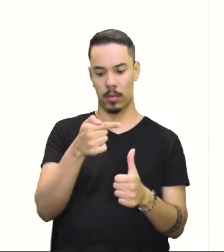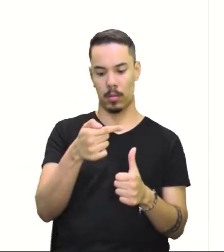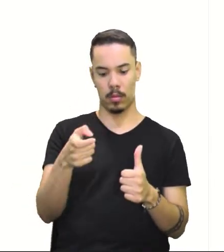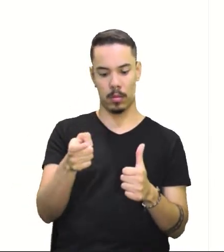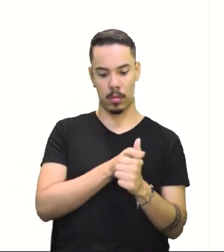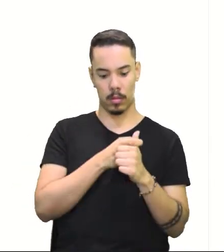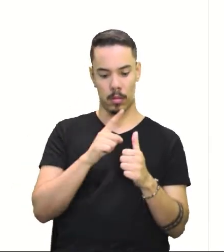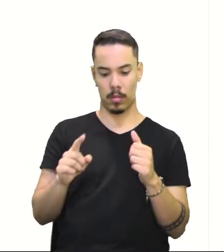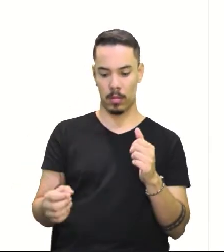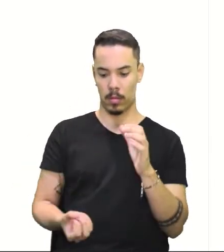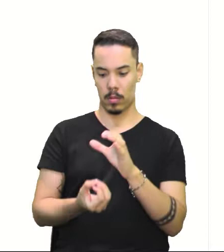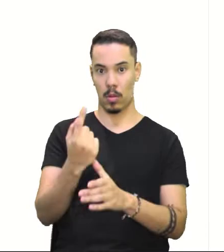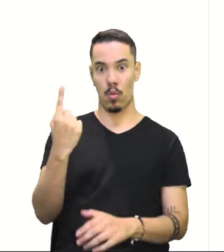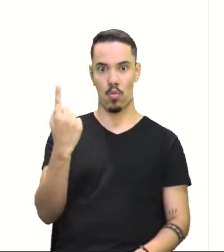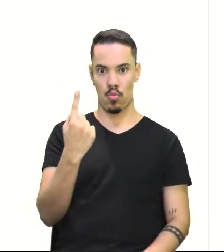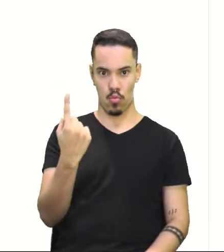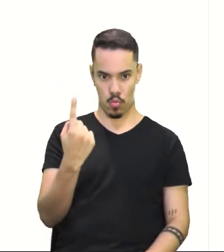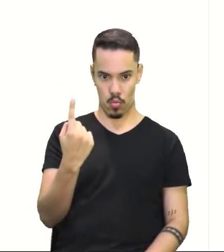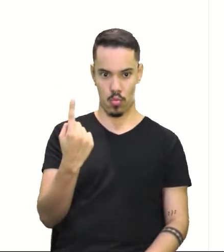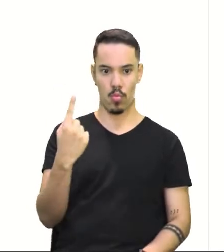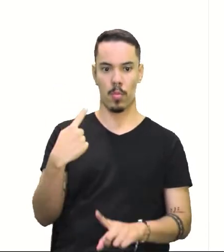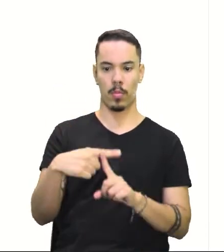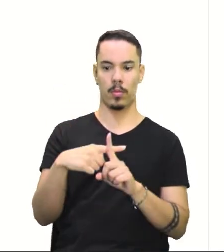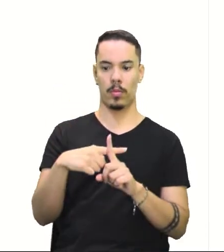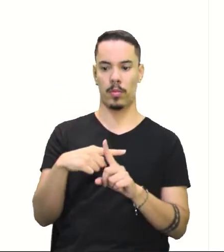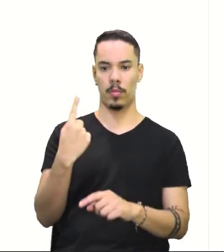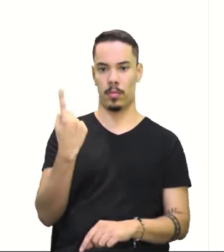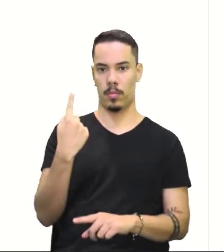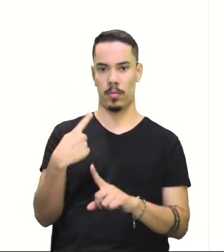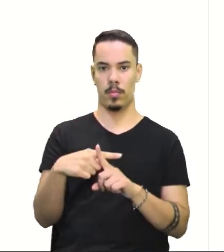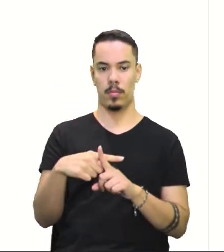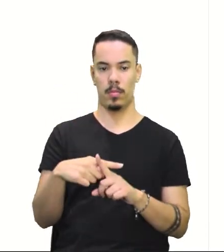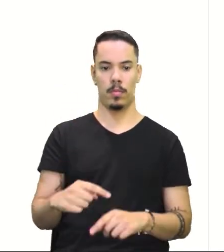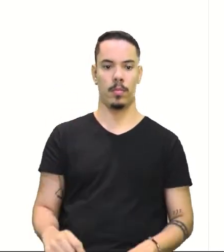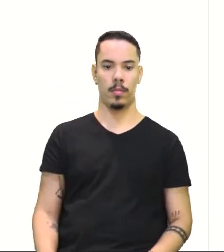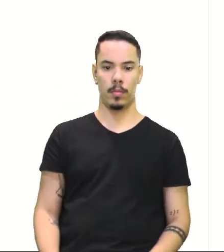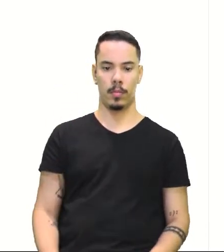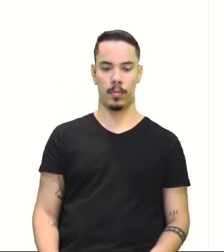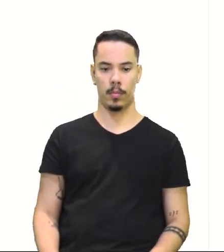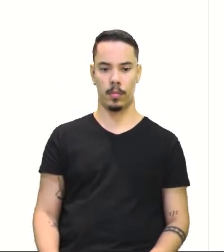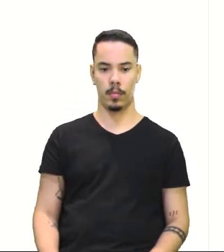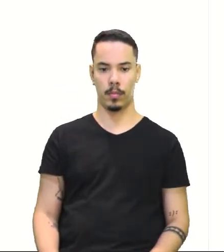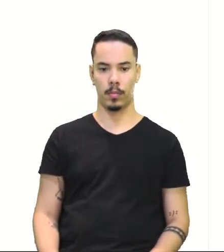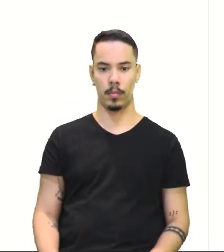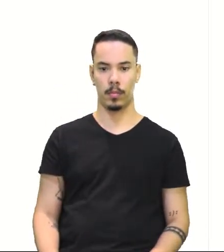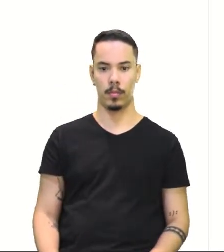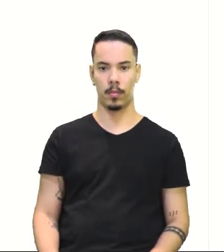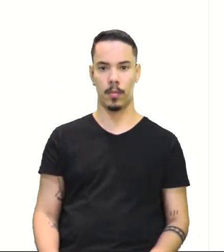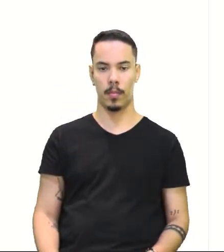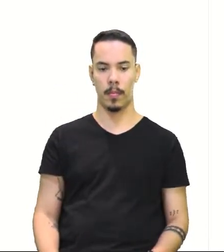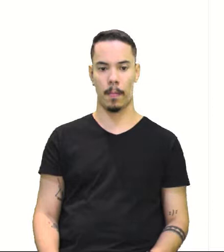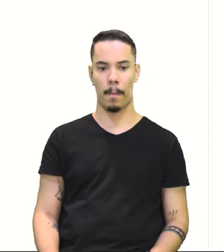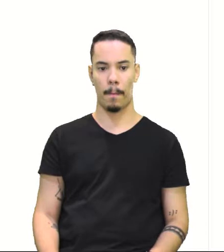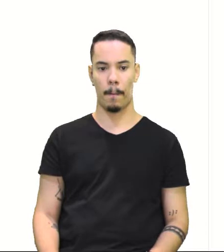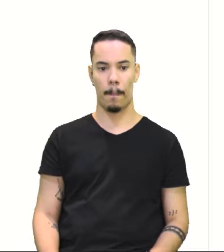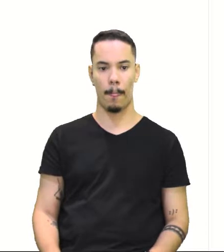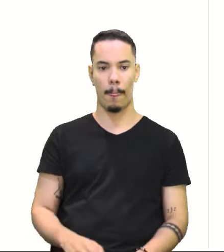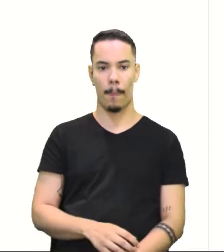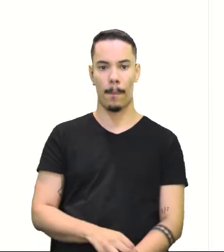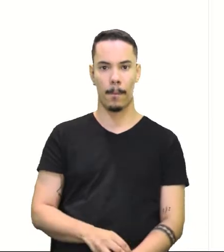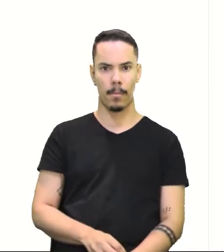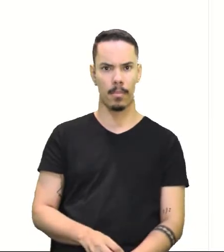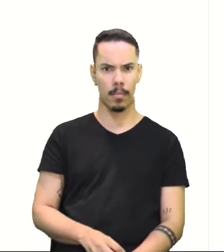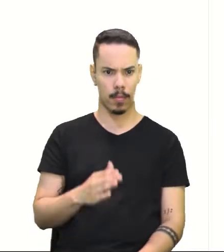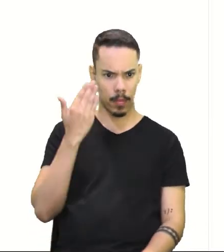vezes menos 3, menos 6. Com mais 7, mais 1. 1 positivo. Certo? Certo. Entenderam o que a